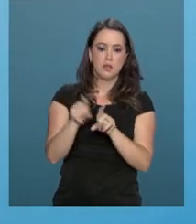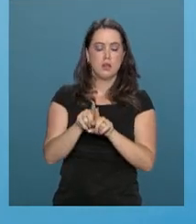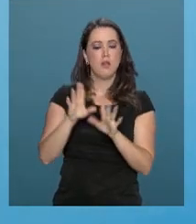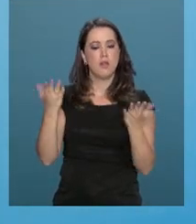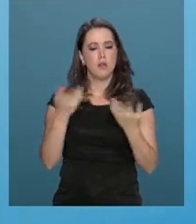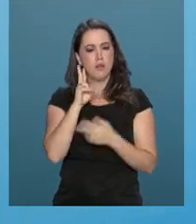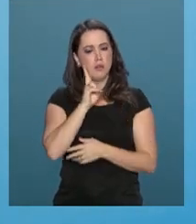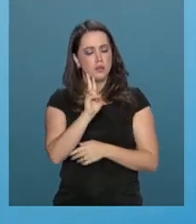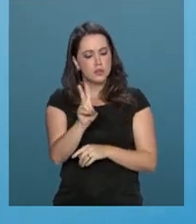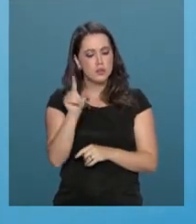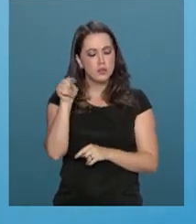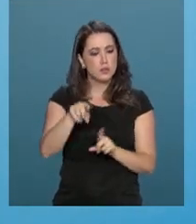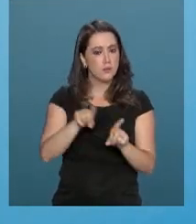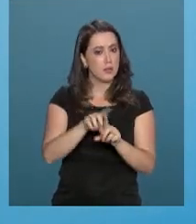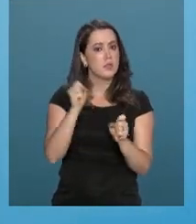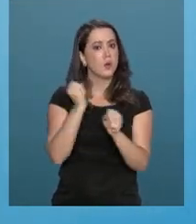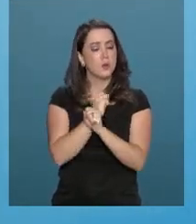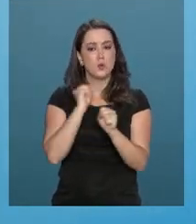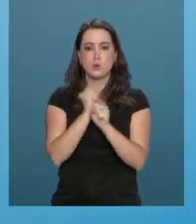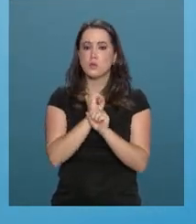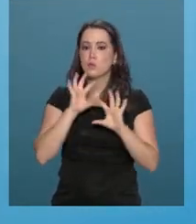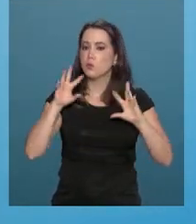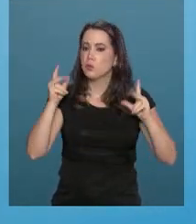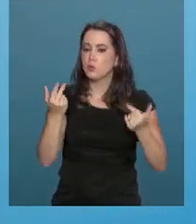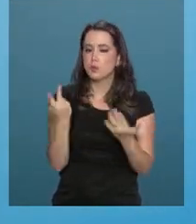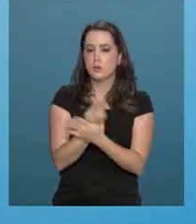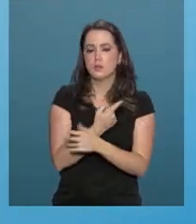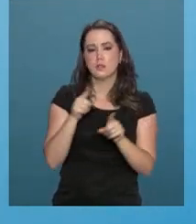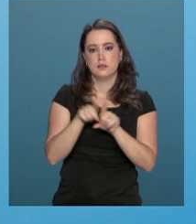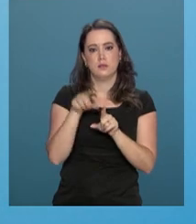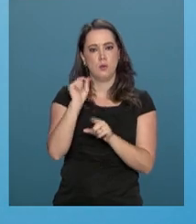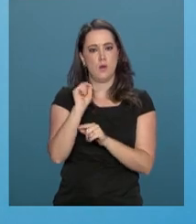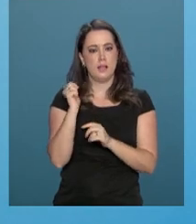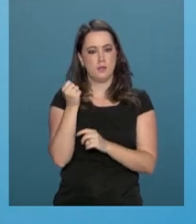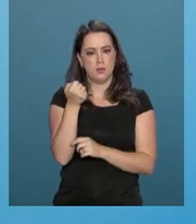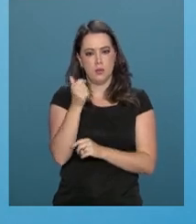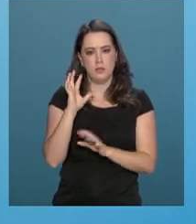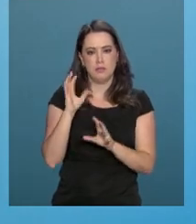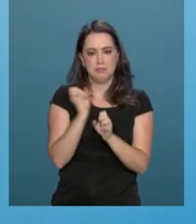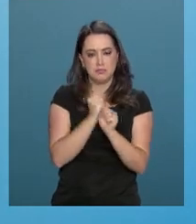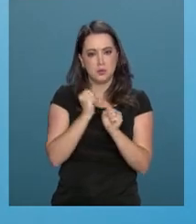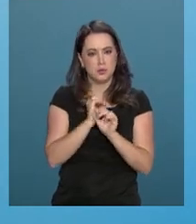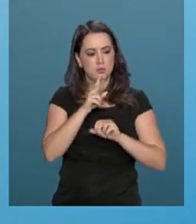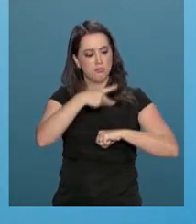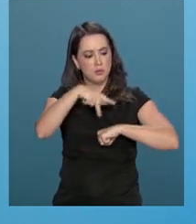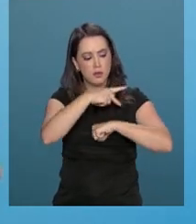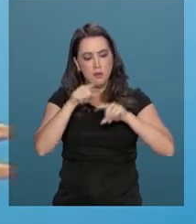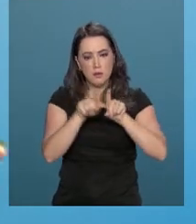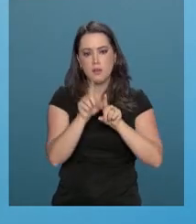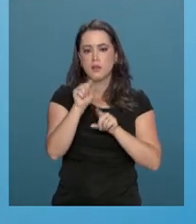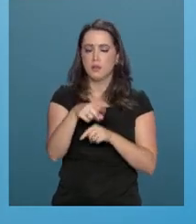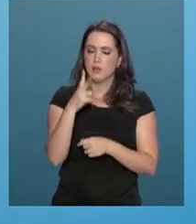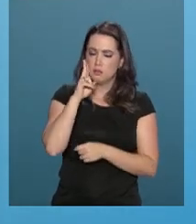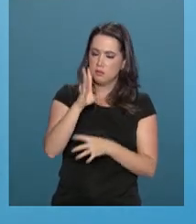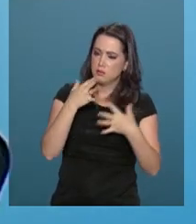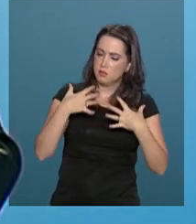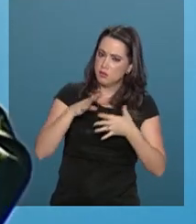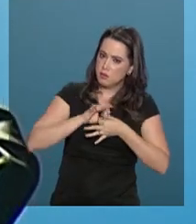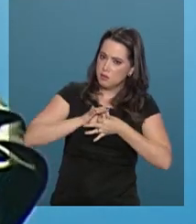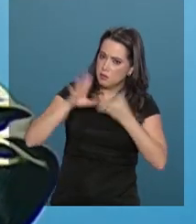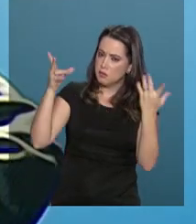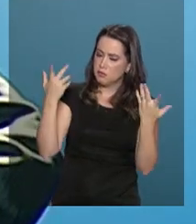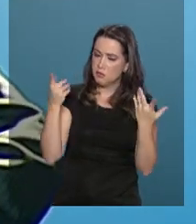presidente da Embaratel e todos acabaram me mostrando tudo o que está acontecendo no nosso país, e, convenhamos, eu tomei a liberdade